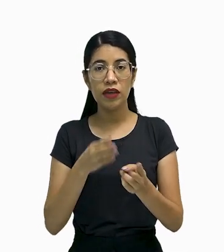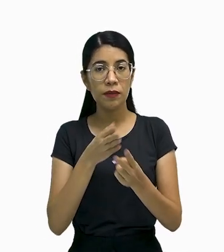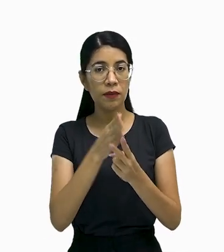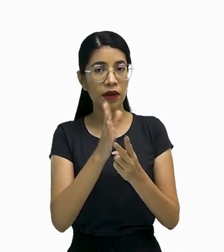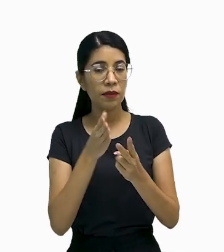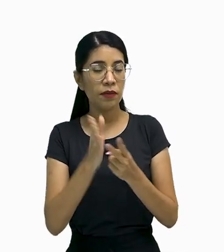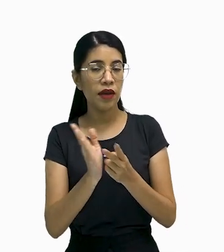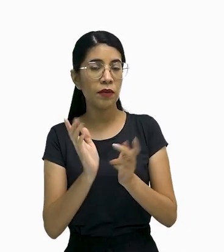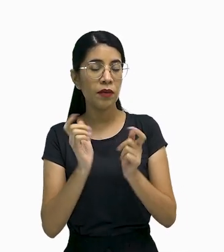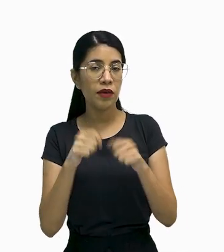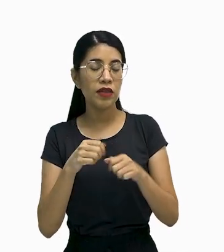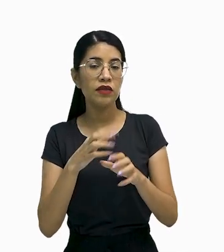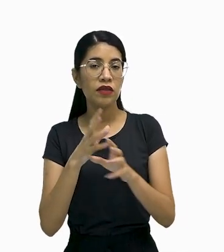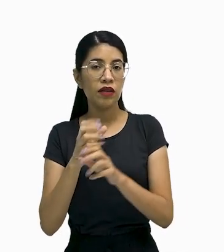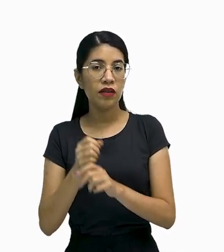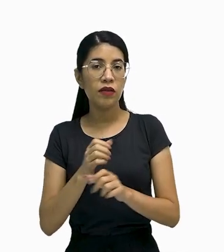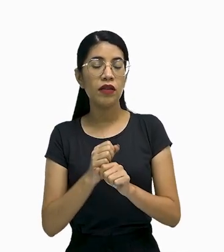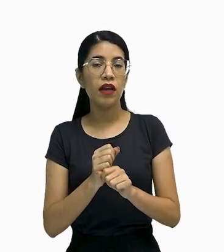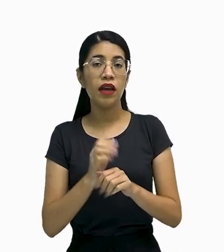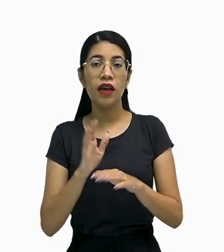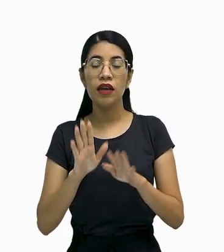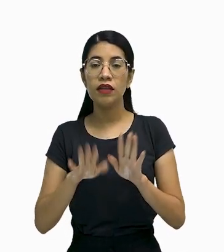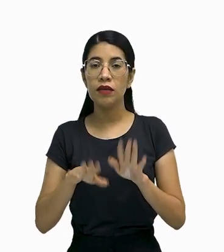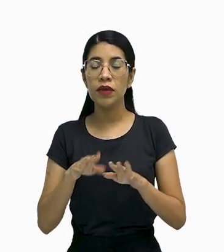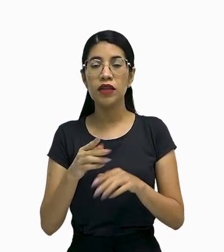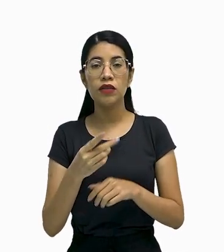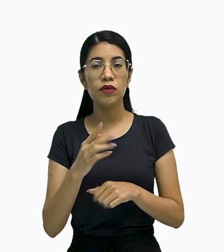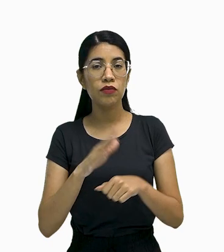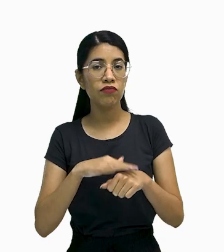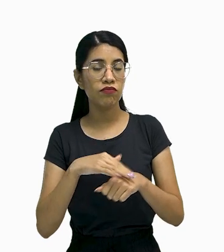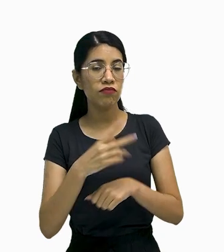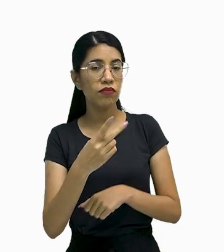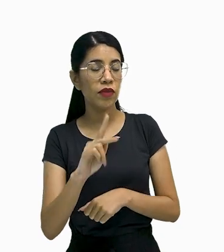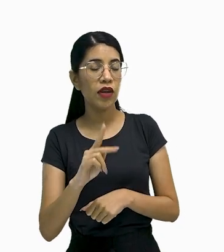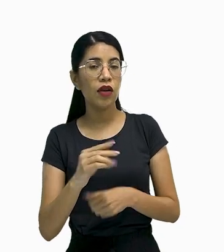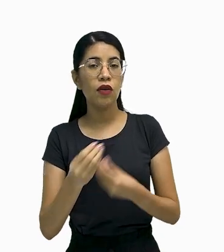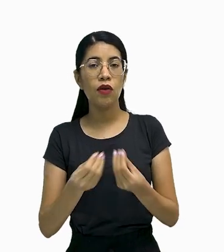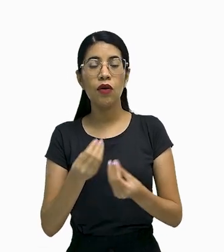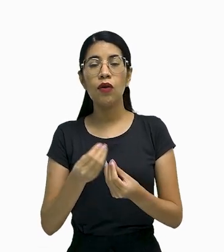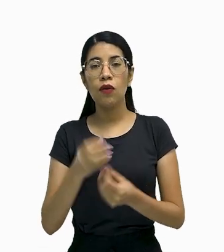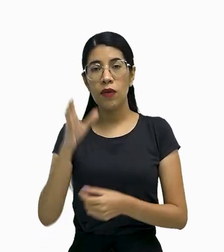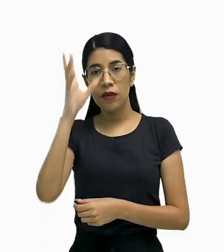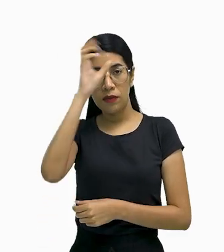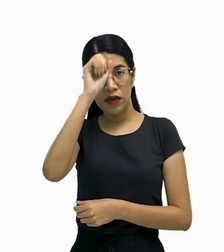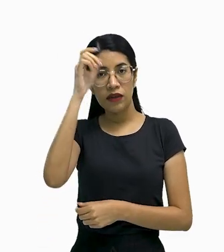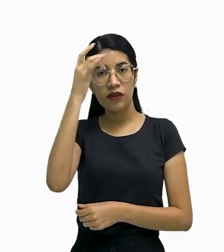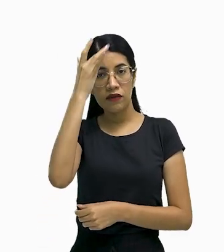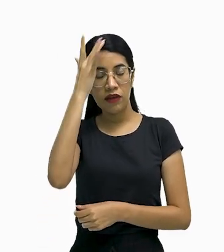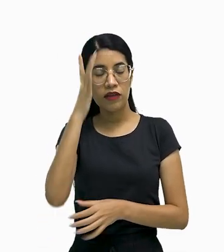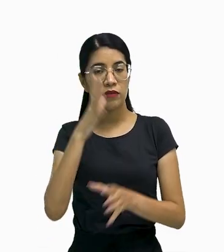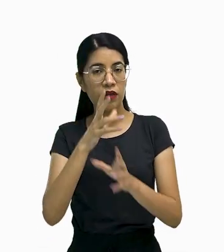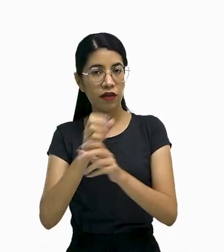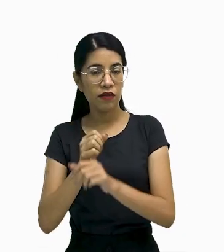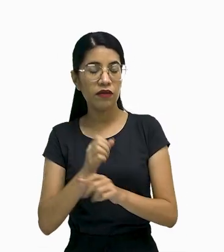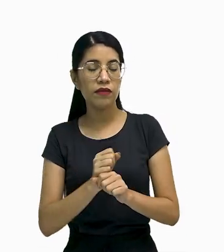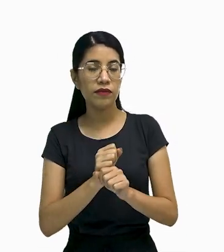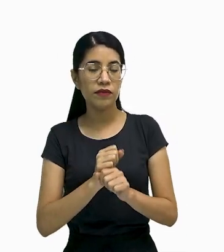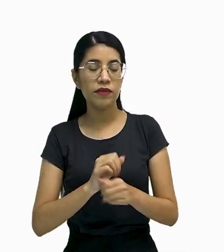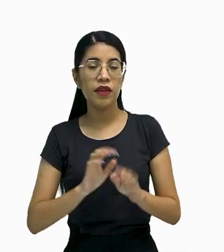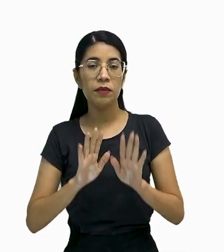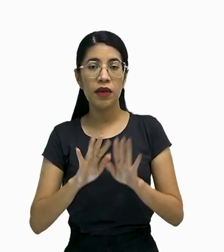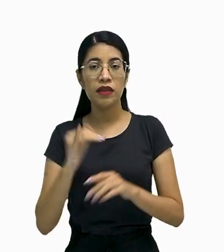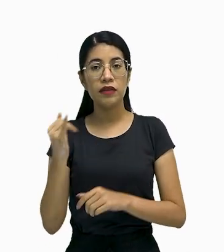diferentes. Qual é o melhor? Depende de ti. Depende do qual você se acostumar melhor para resolver a questão, tá? O